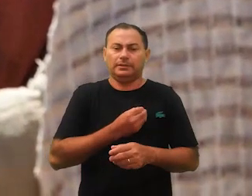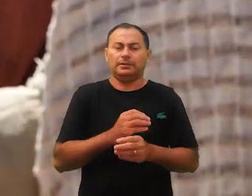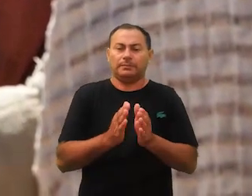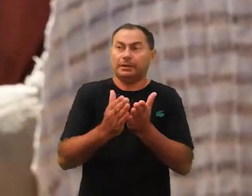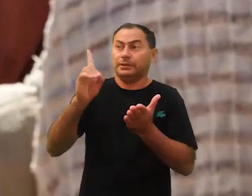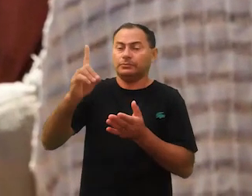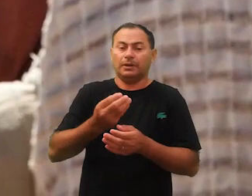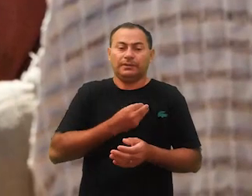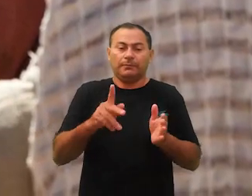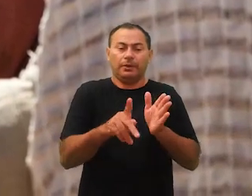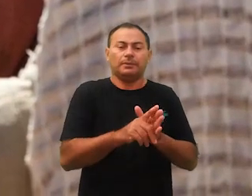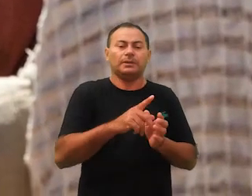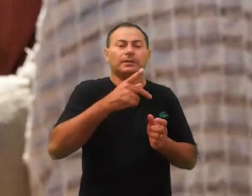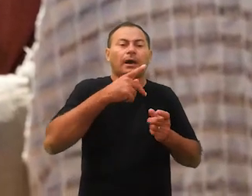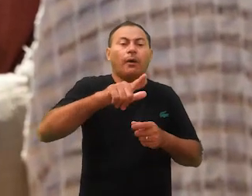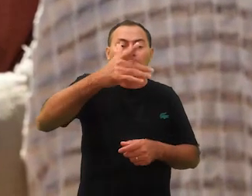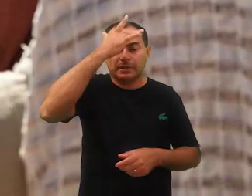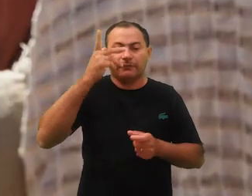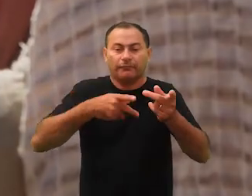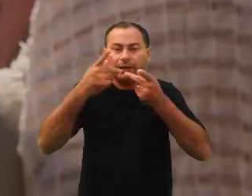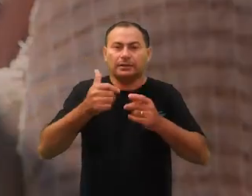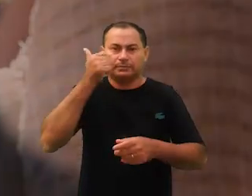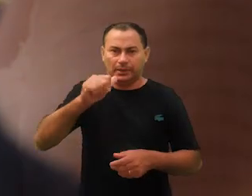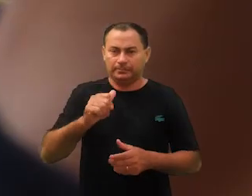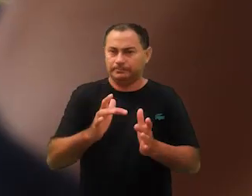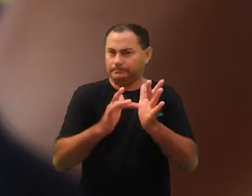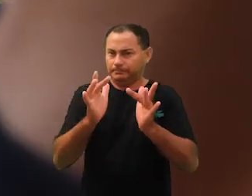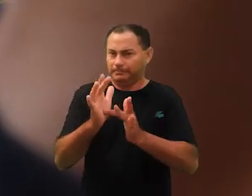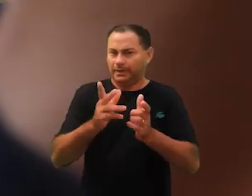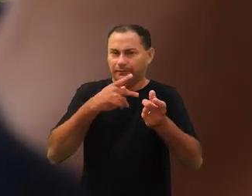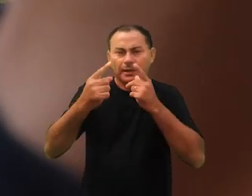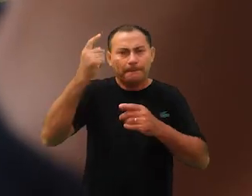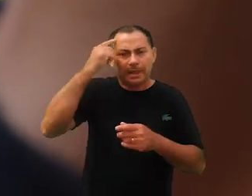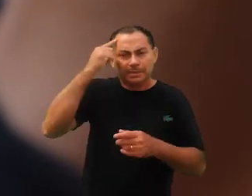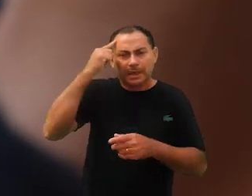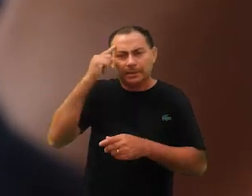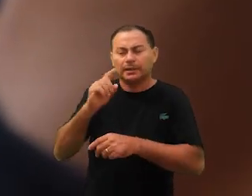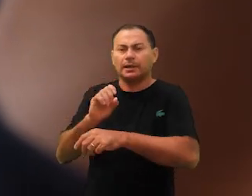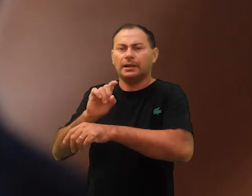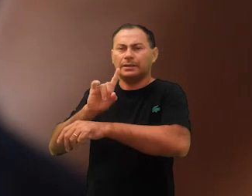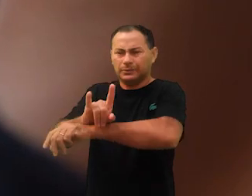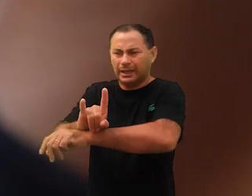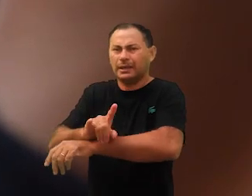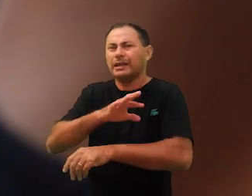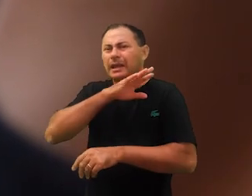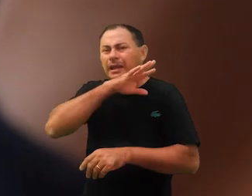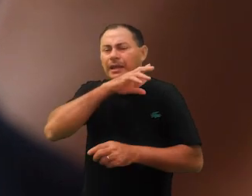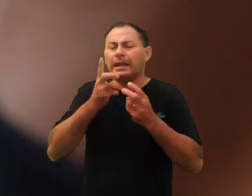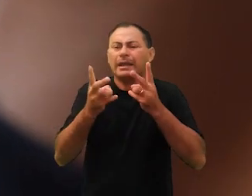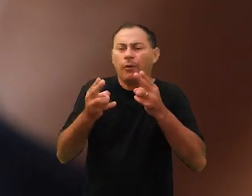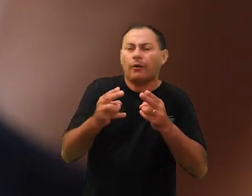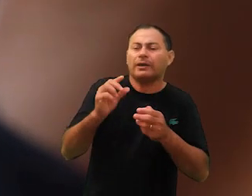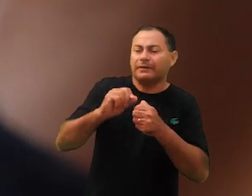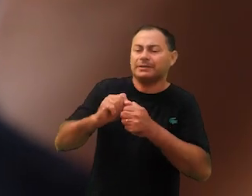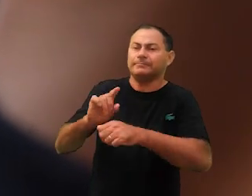deles e na vida de outros no que se refere às mulheres. Jesus não está falando que pensar em adultério é tão ruim quanto